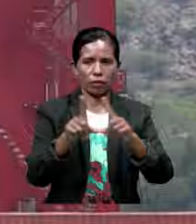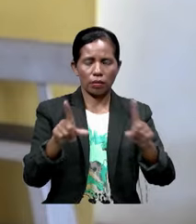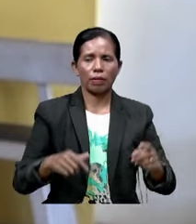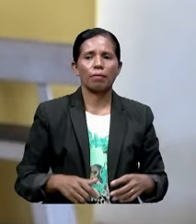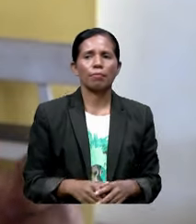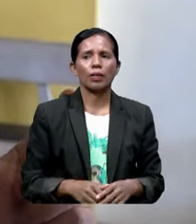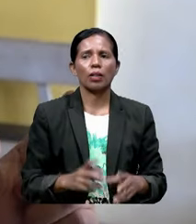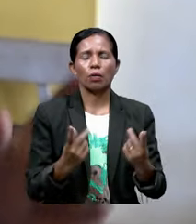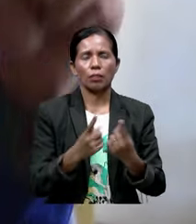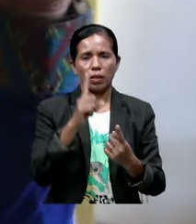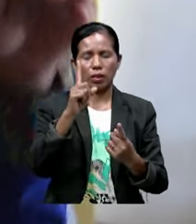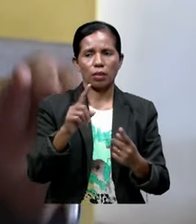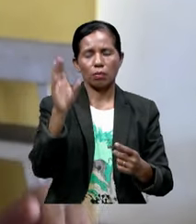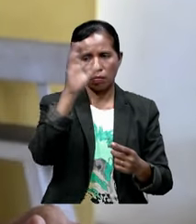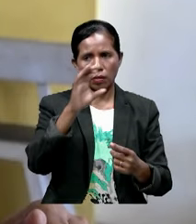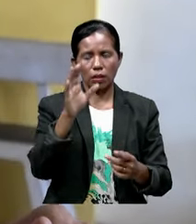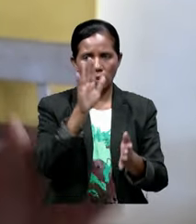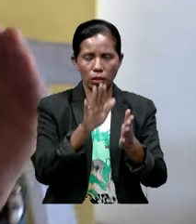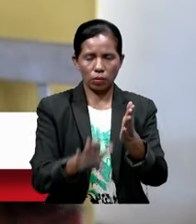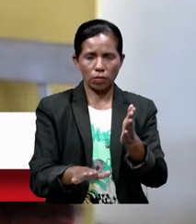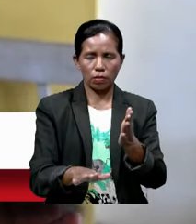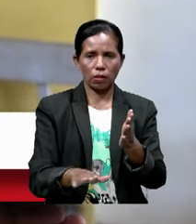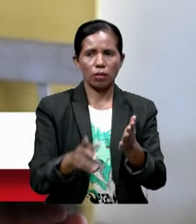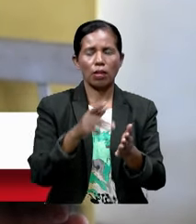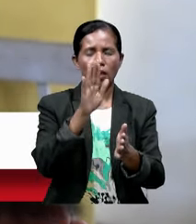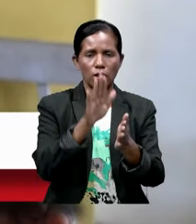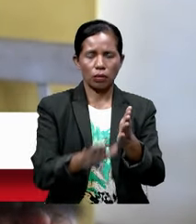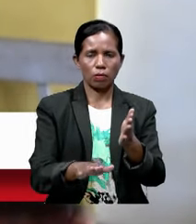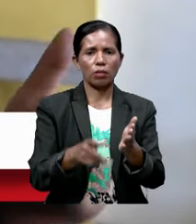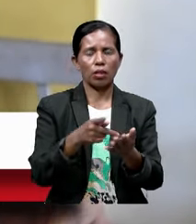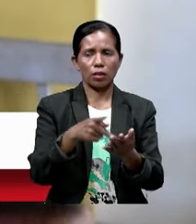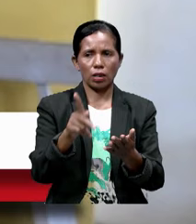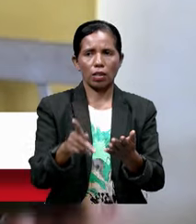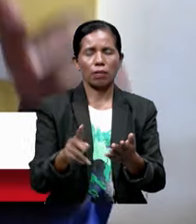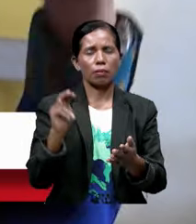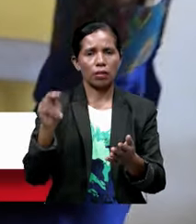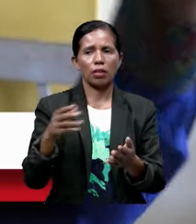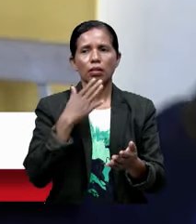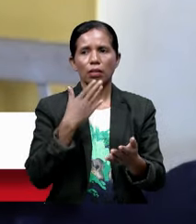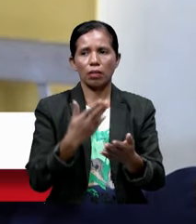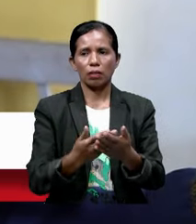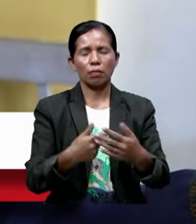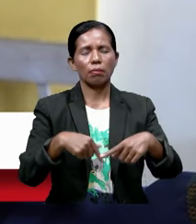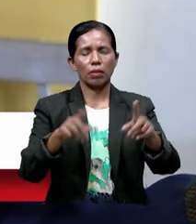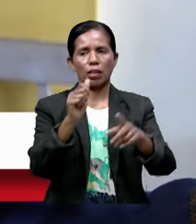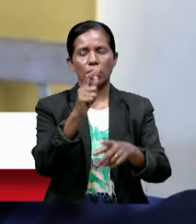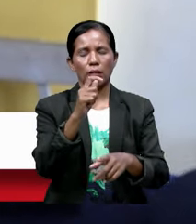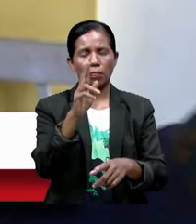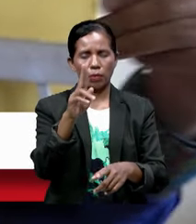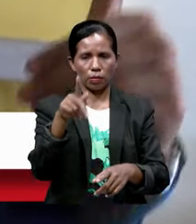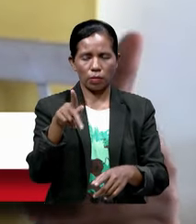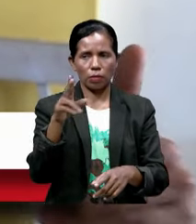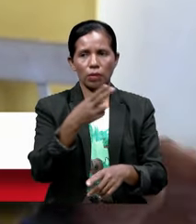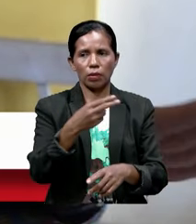Empresário Ida, dia sempre buka atu diminui custo, atu custo. Naga, antum bania dia klinya ba atapupu, naga,